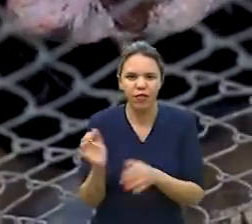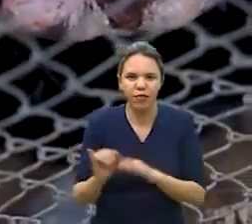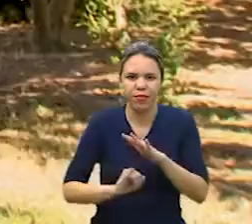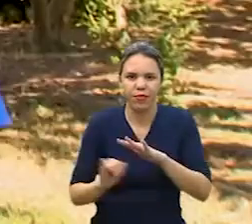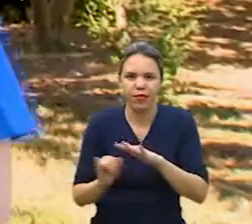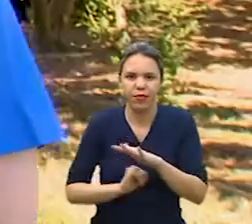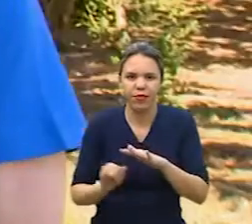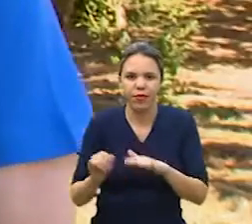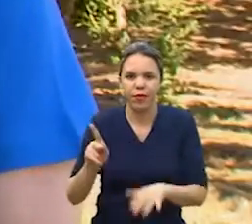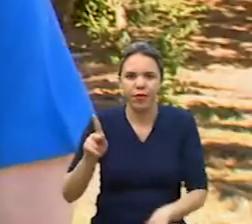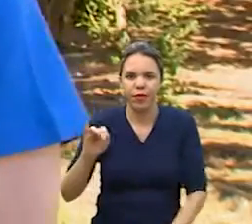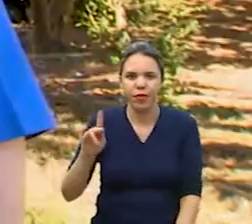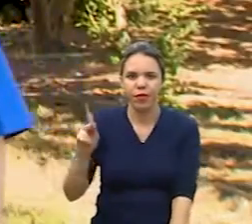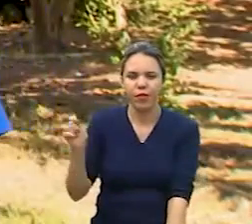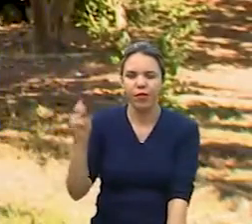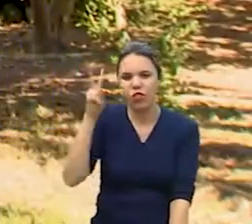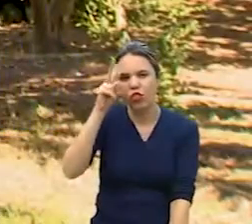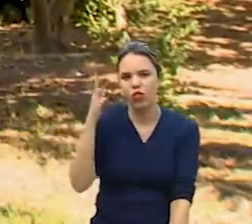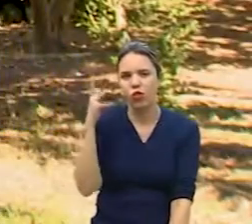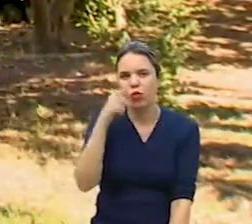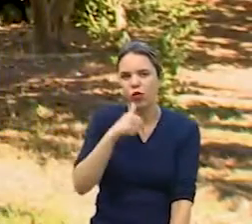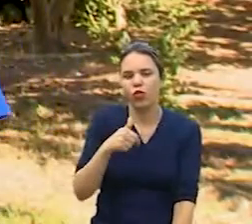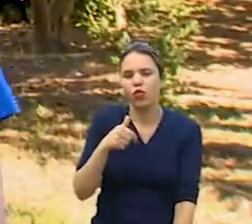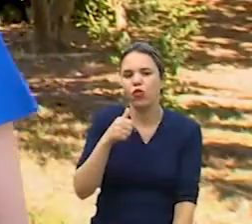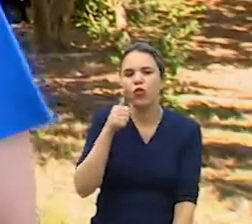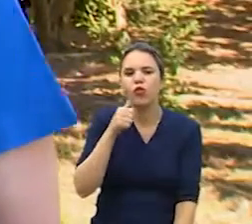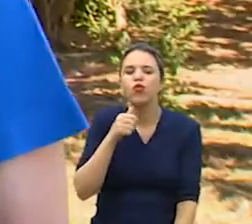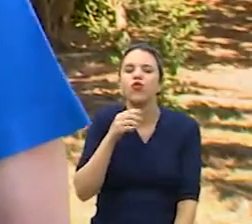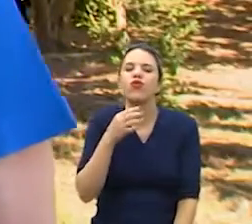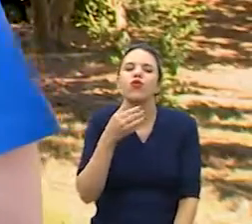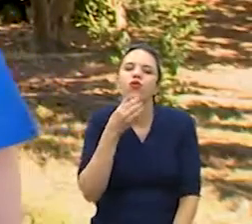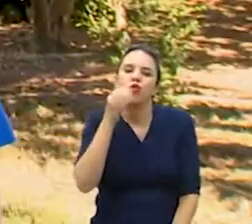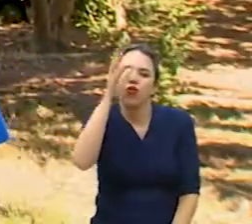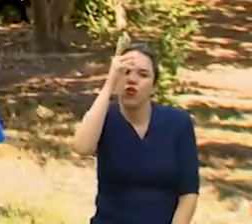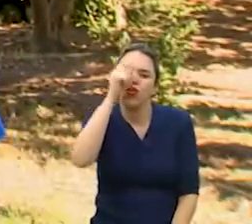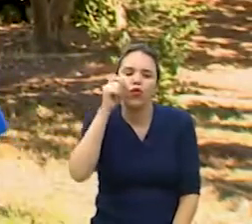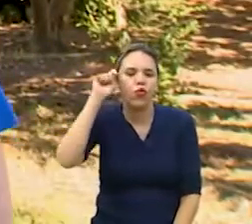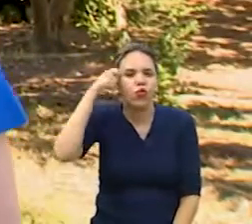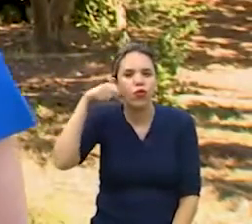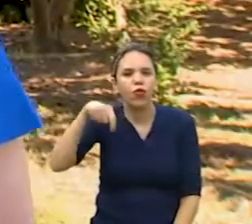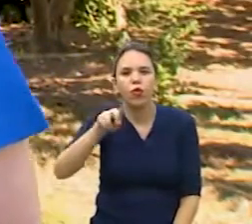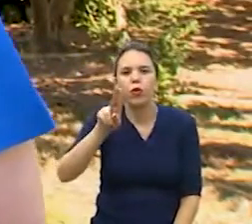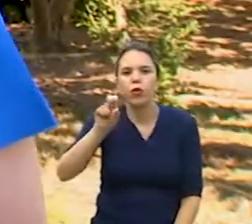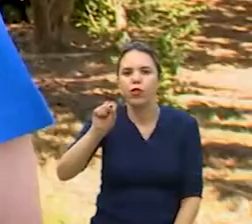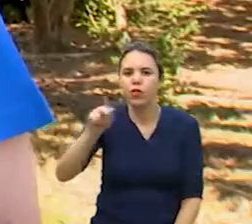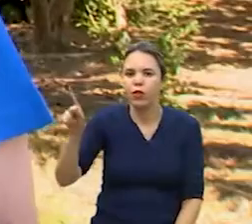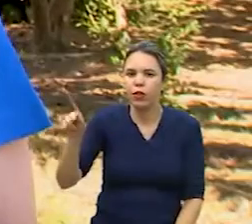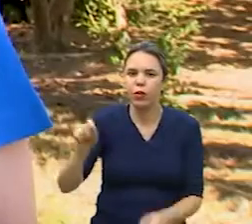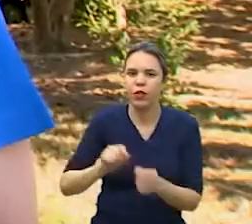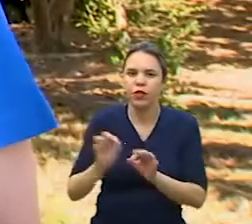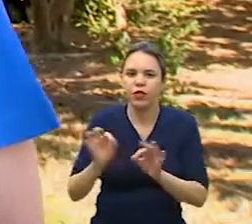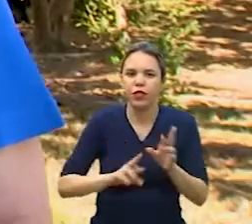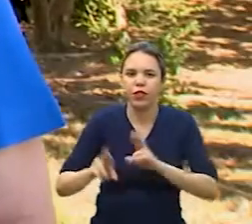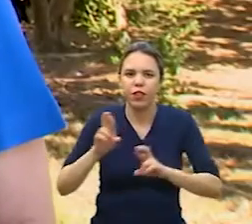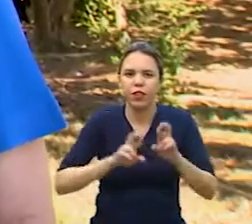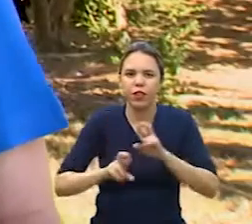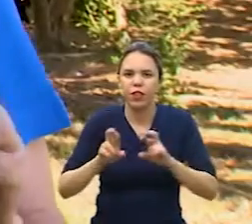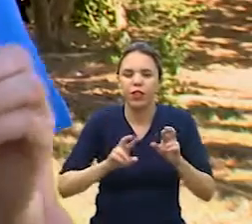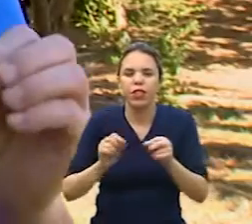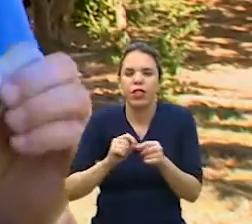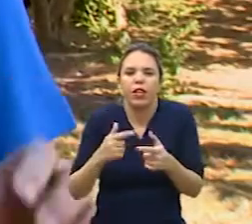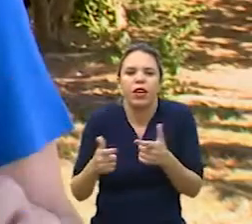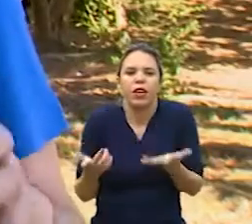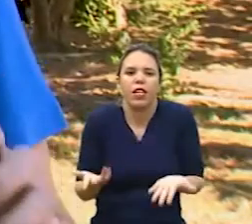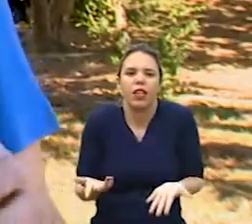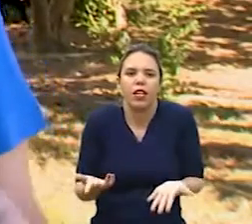é membro da ONG. Sua Kika é uma história muito bonita, né? É uma urubu, E ela já foi até para a USP, que eles fizeram os exames